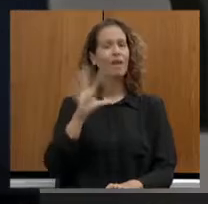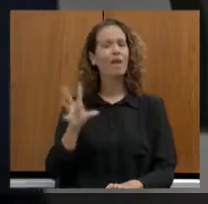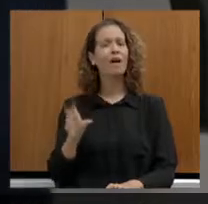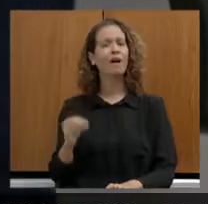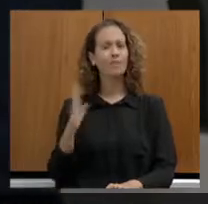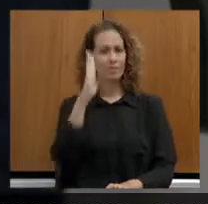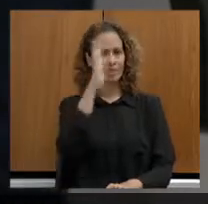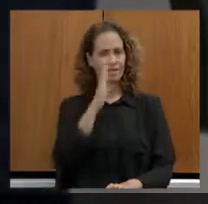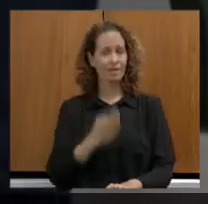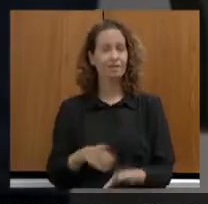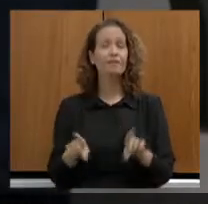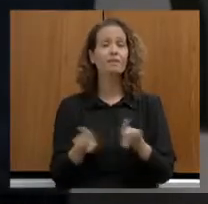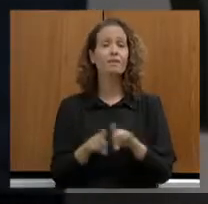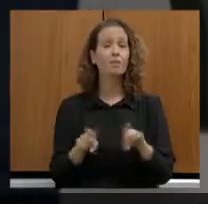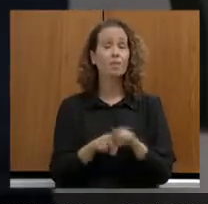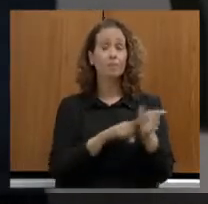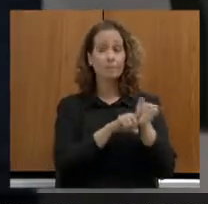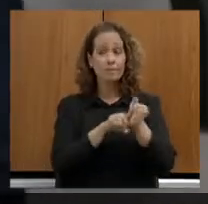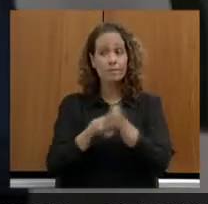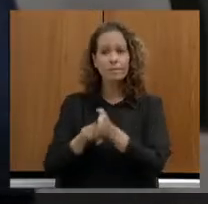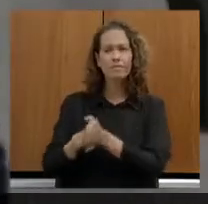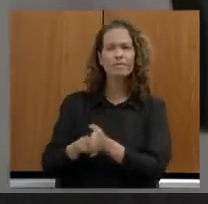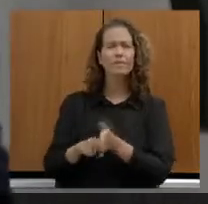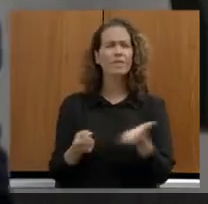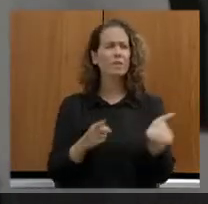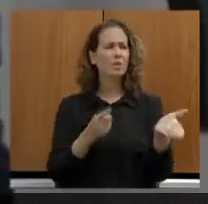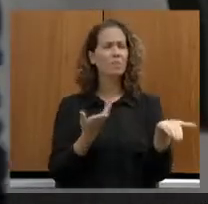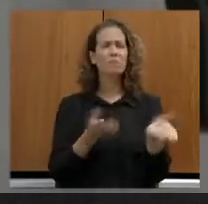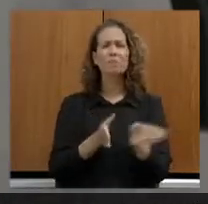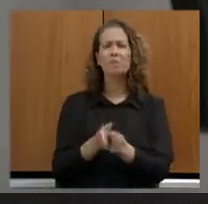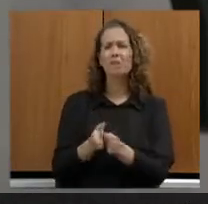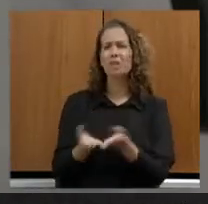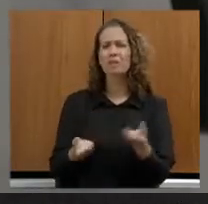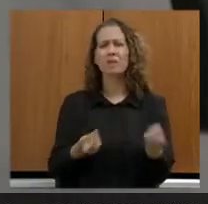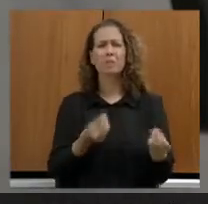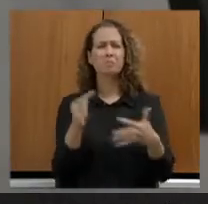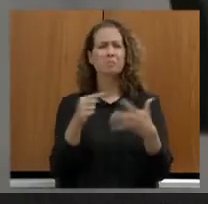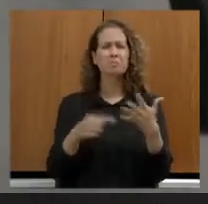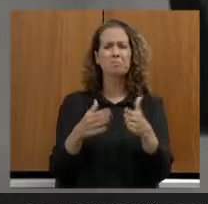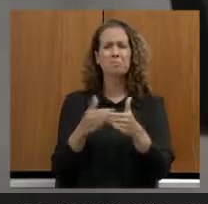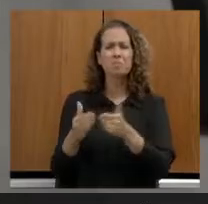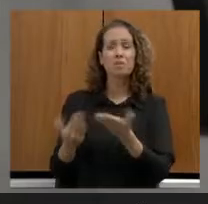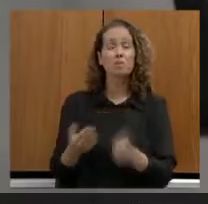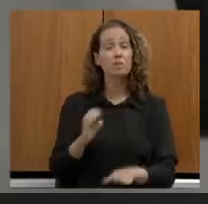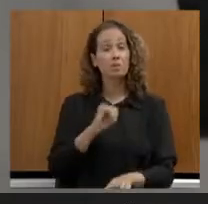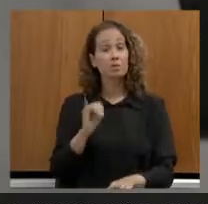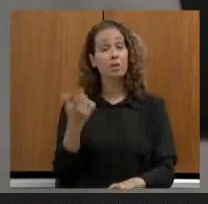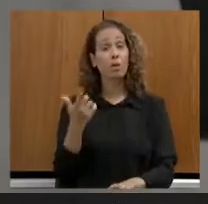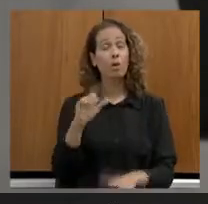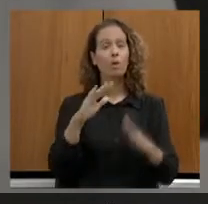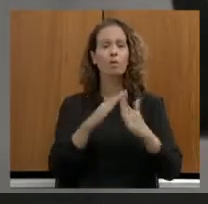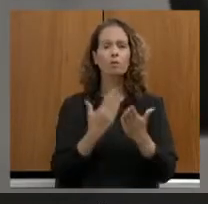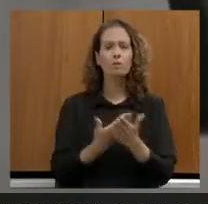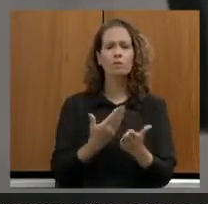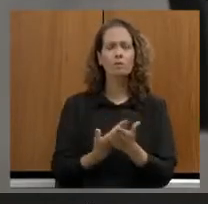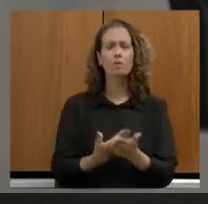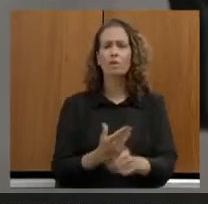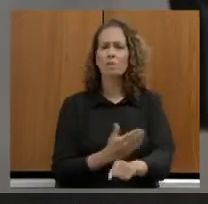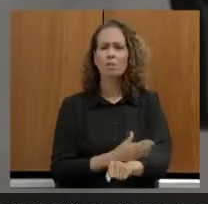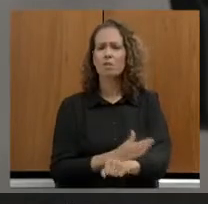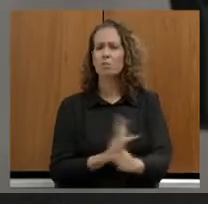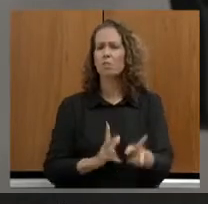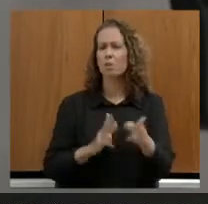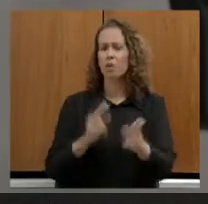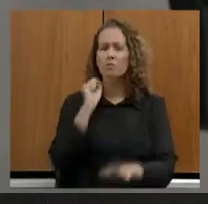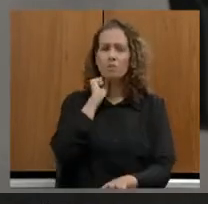que seja apurado e investigado de onde sai o tal orientação esse outras unidades do Colégio Tiradentes estão praticando a mesma ação